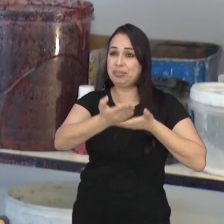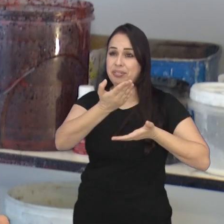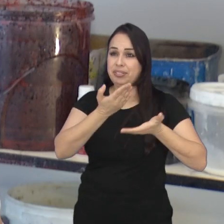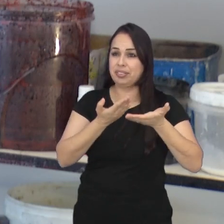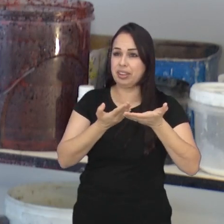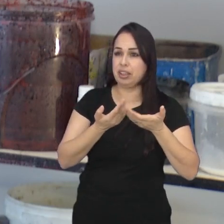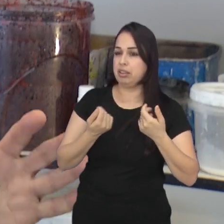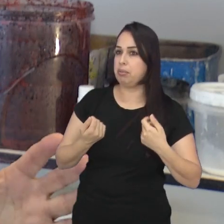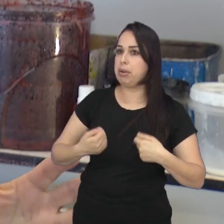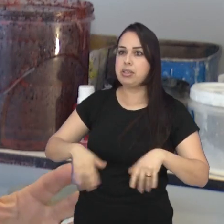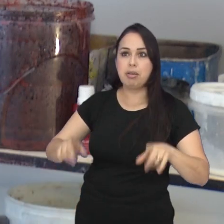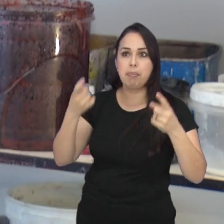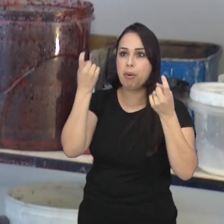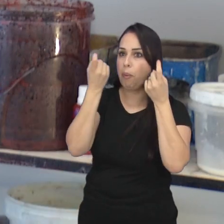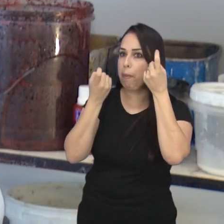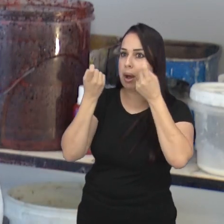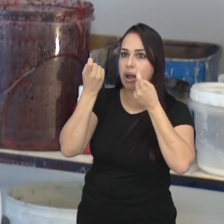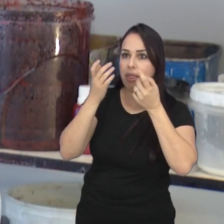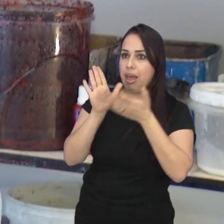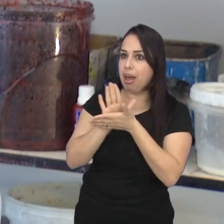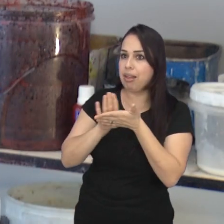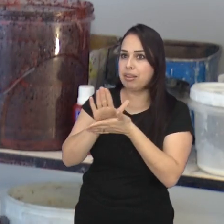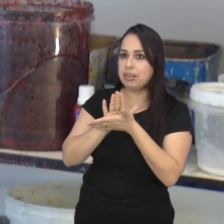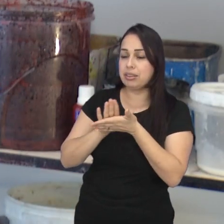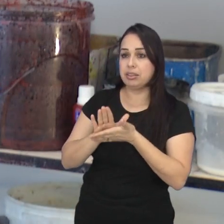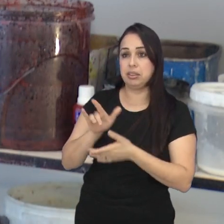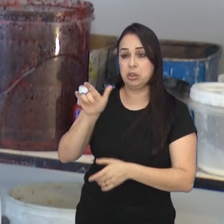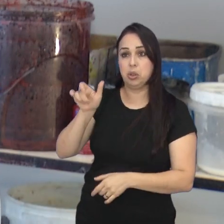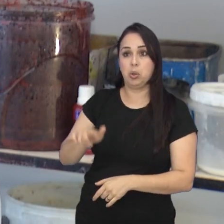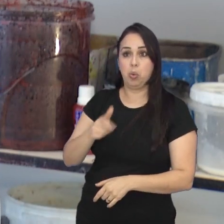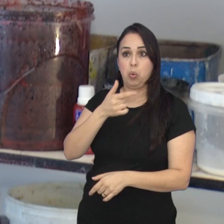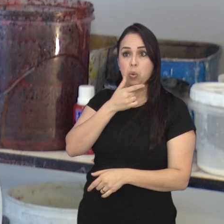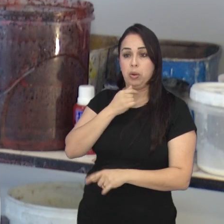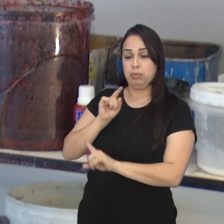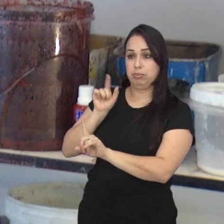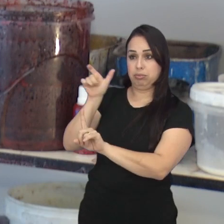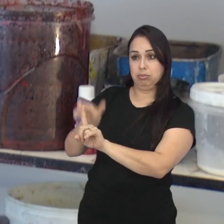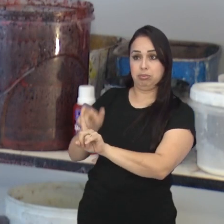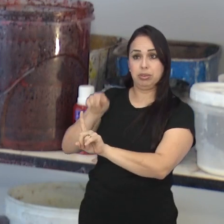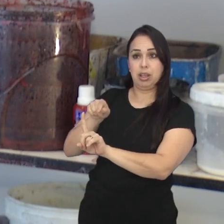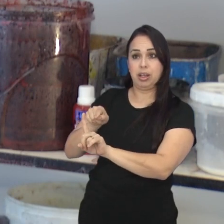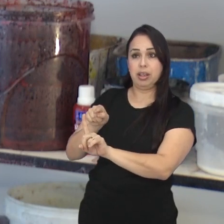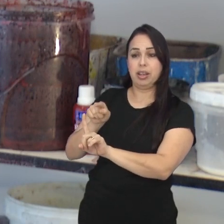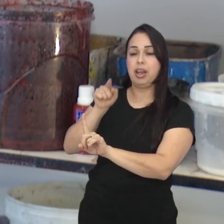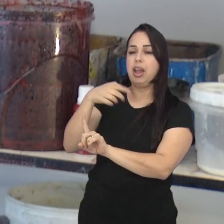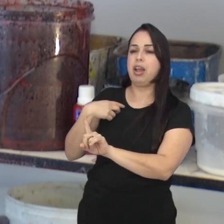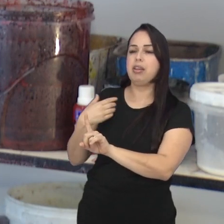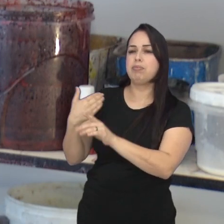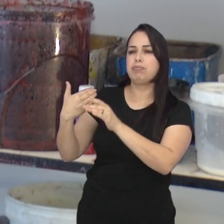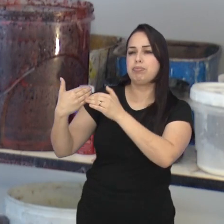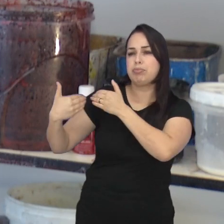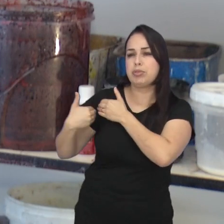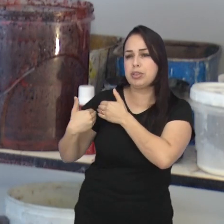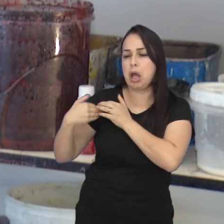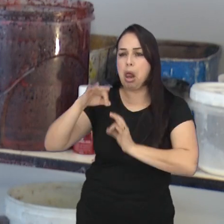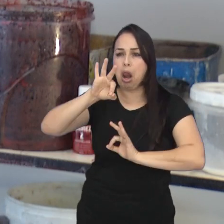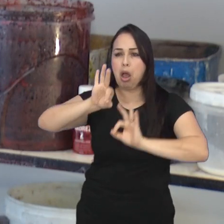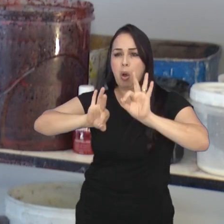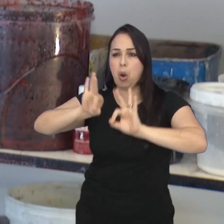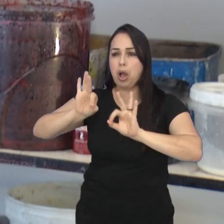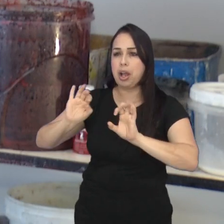dizer, ela não precisa se preocupar com isso. E o Paulo organiza lá, o Paulo é o galerista, né, da Galeria Poente.